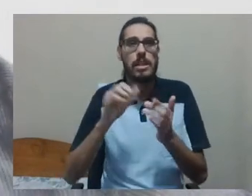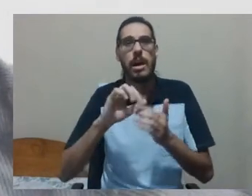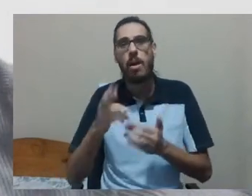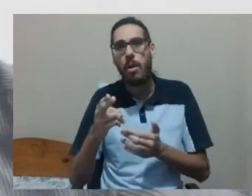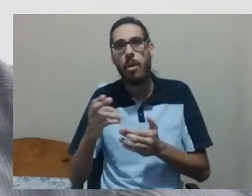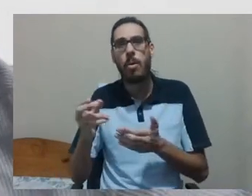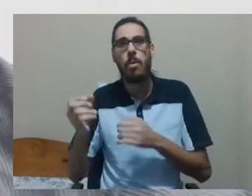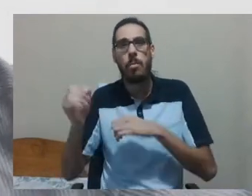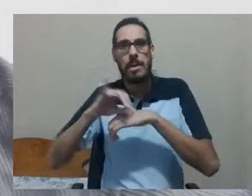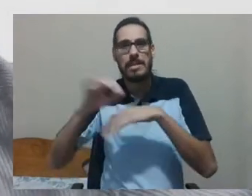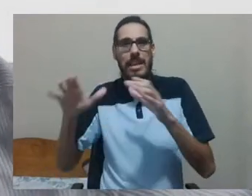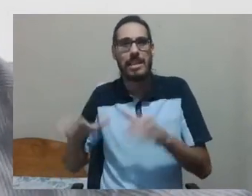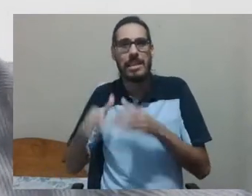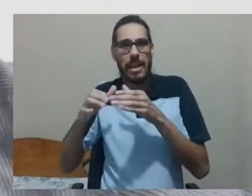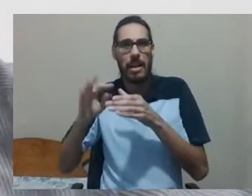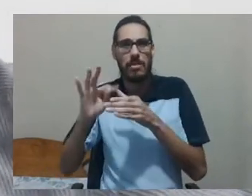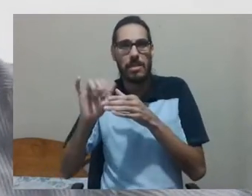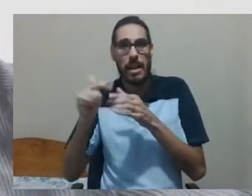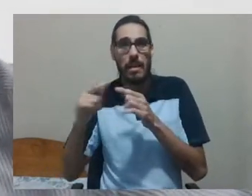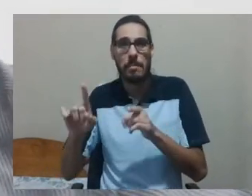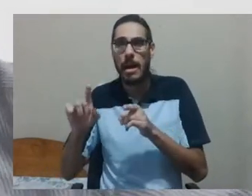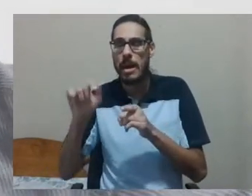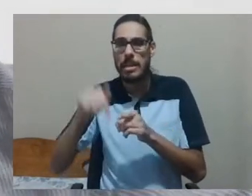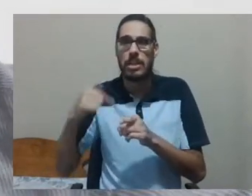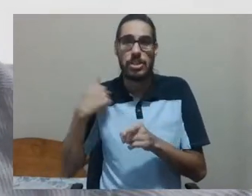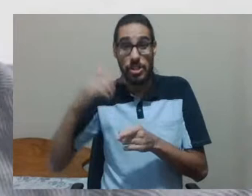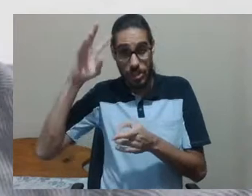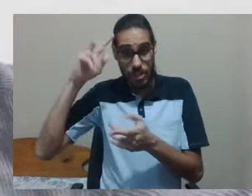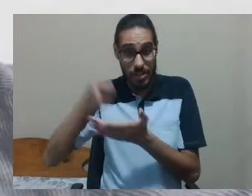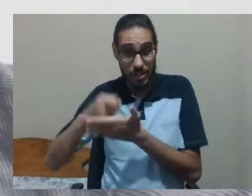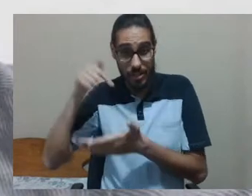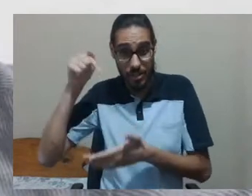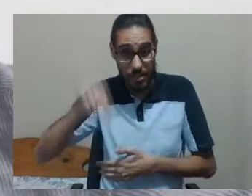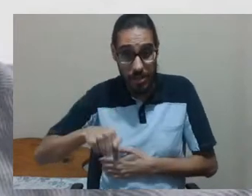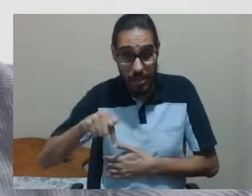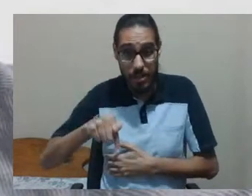mas, para isso, a gente não jamais vai tomar uma decisão dessa.